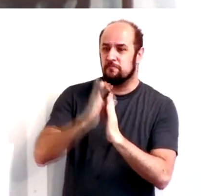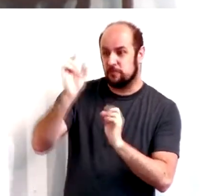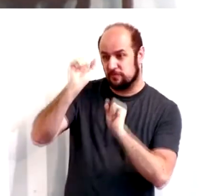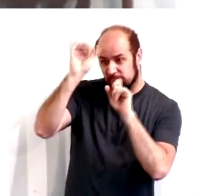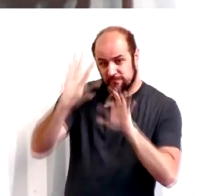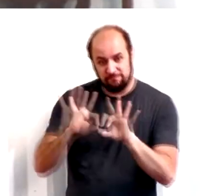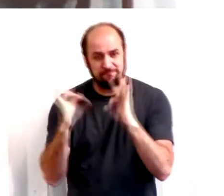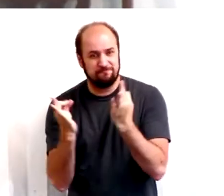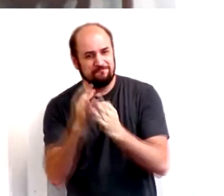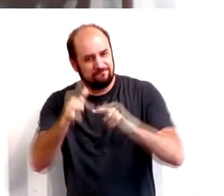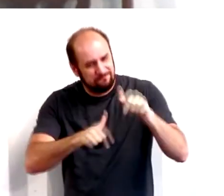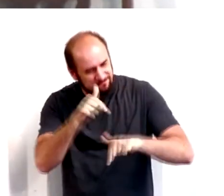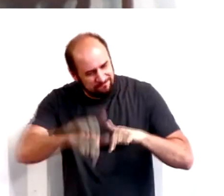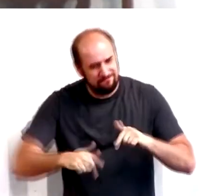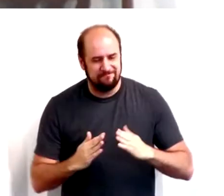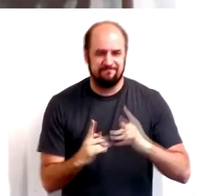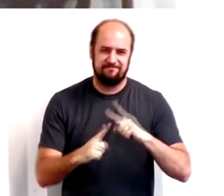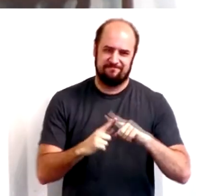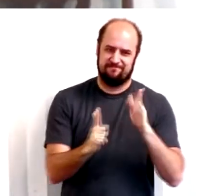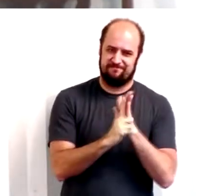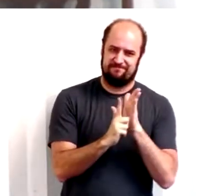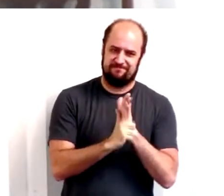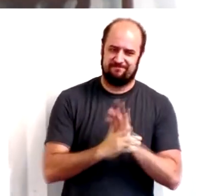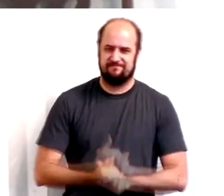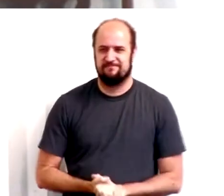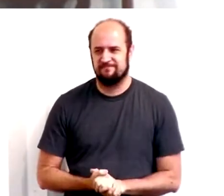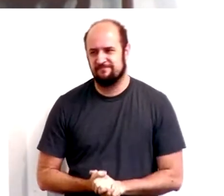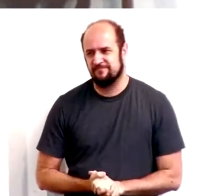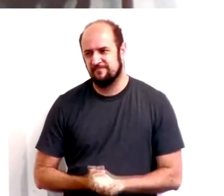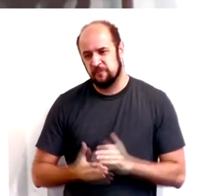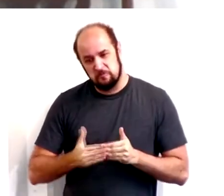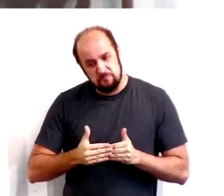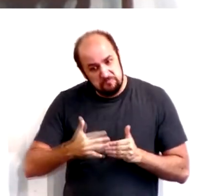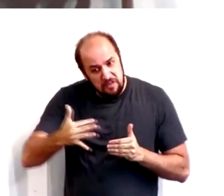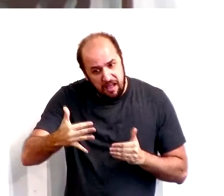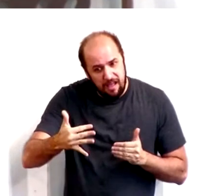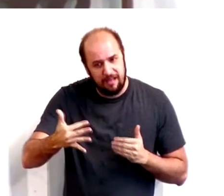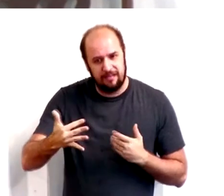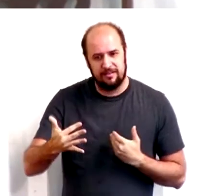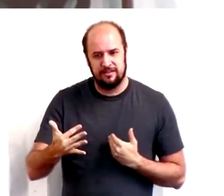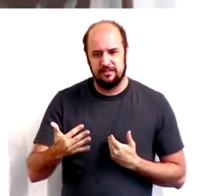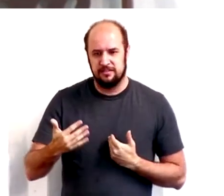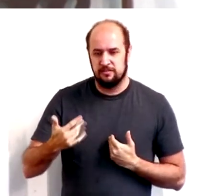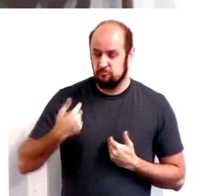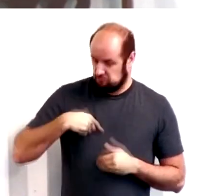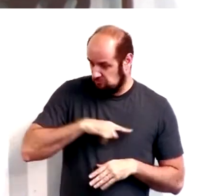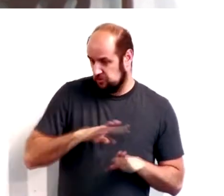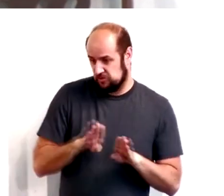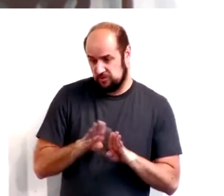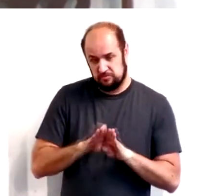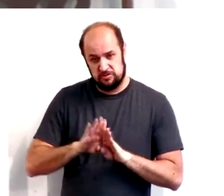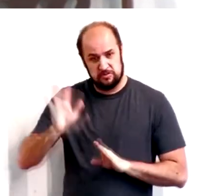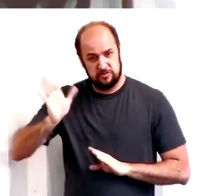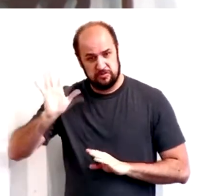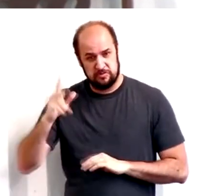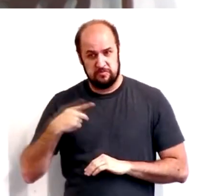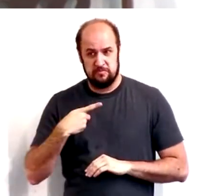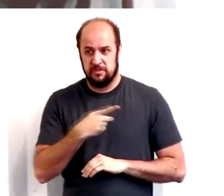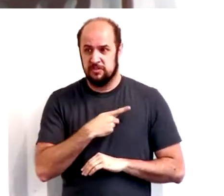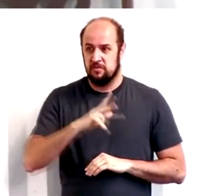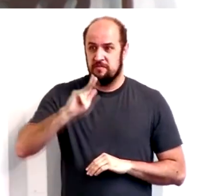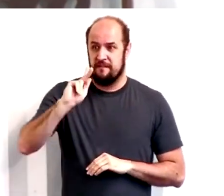pelo ministério que ele tem que executar lá. Daqui a pouco mais, nós teremos que também nos despedir do reverendo